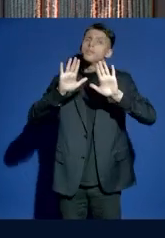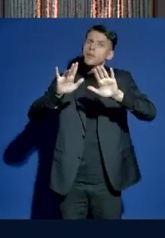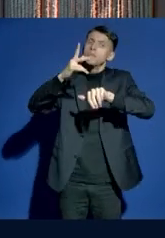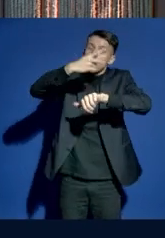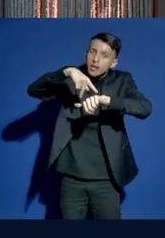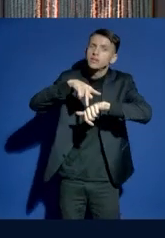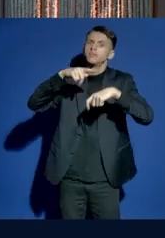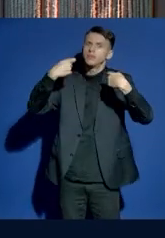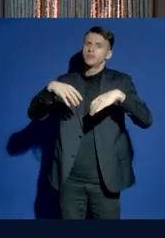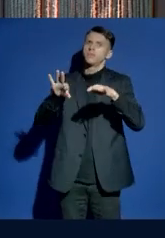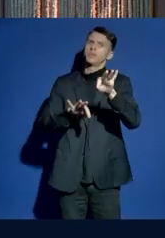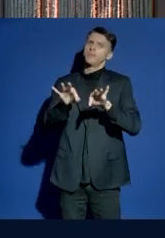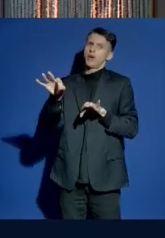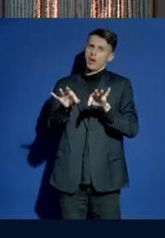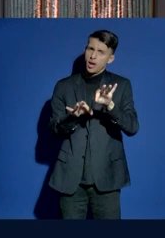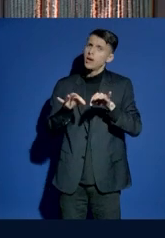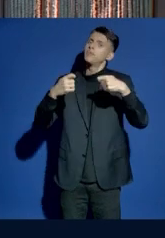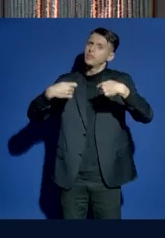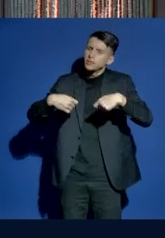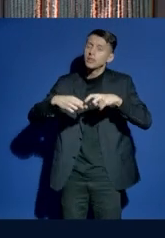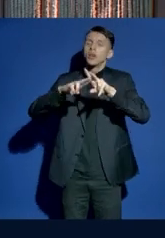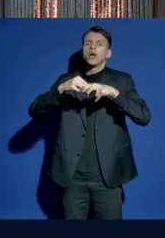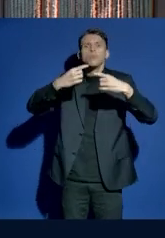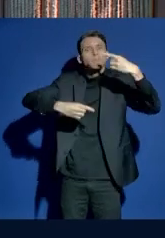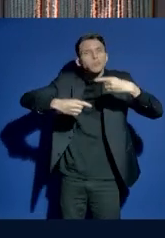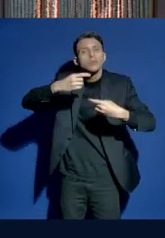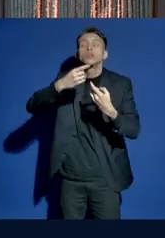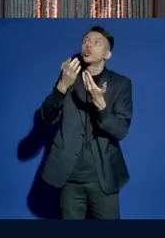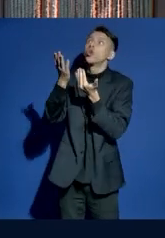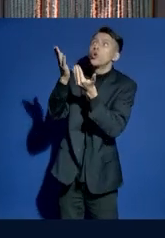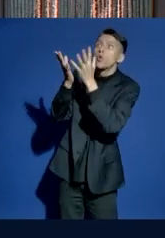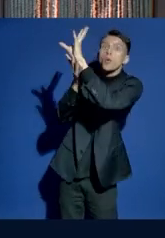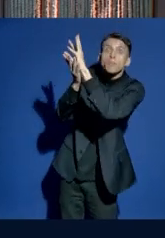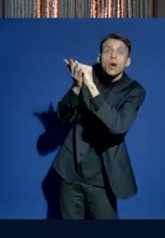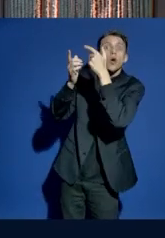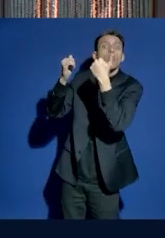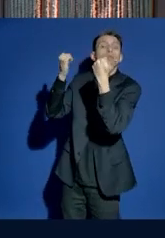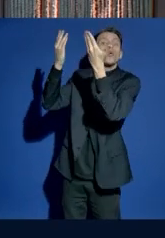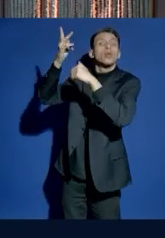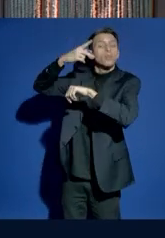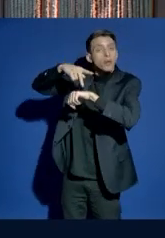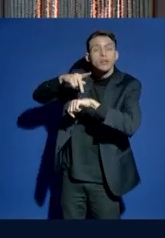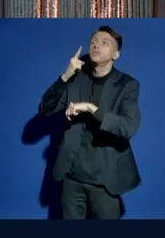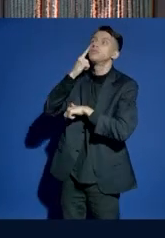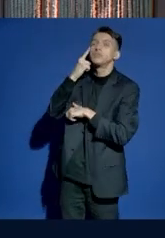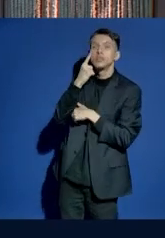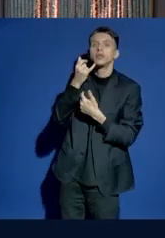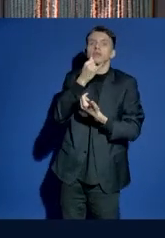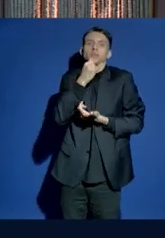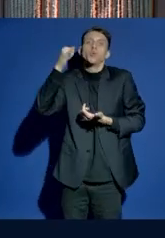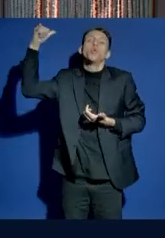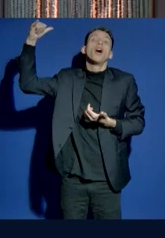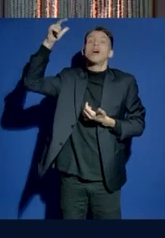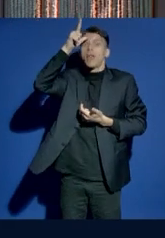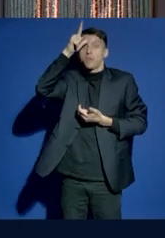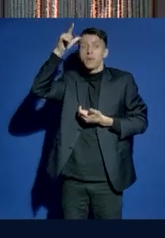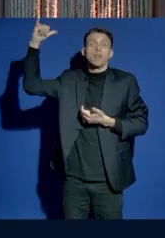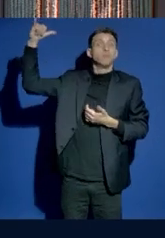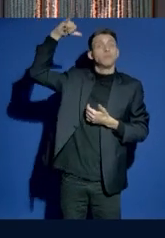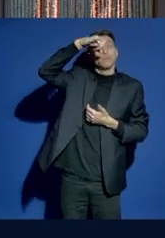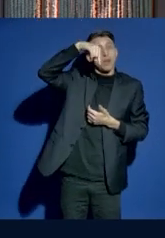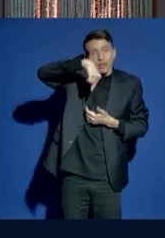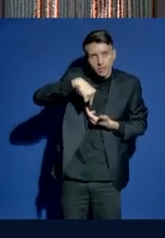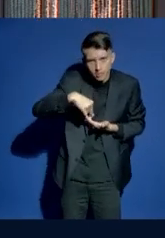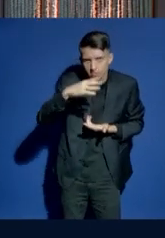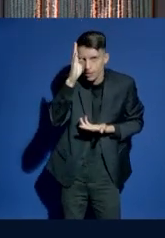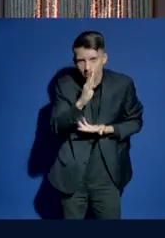estar preparado para isso, né? Com as políticas de outros países, Graziella, um avião que vem da Alemanha, da Lufthansa,